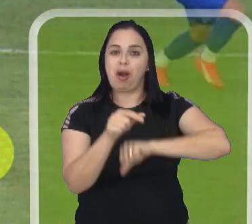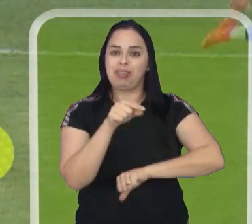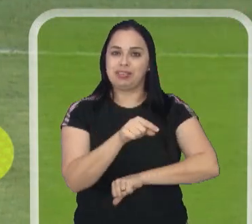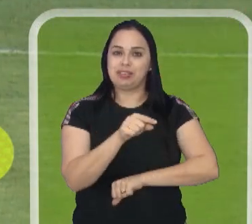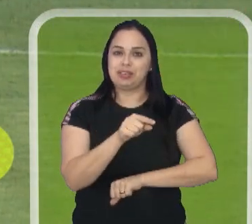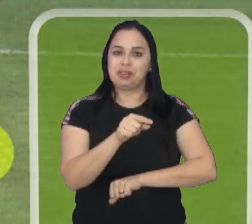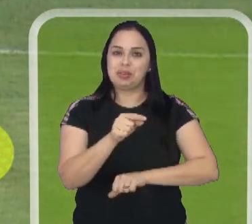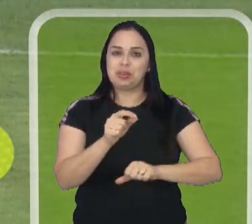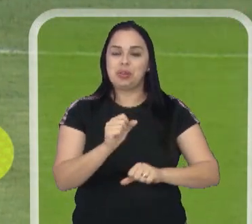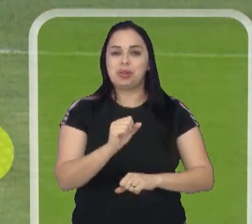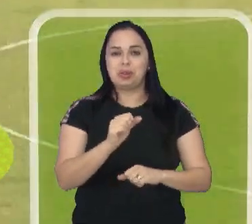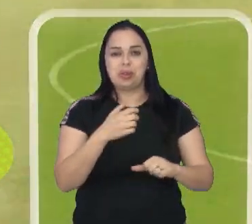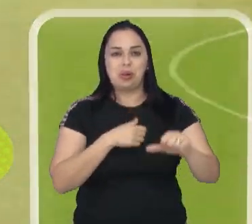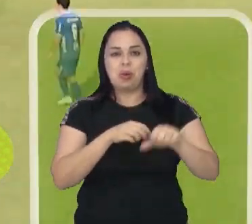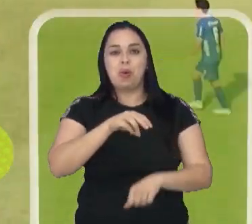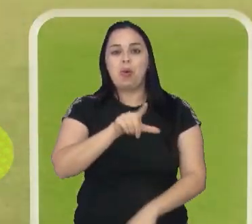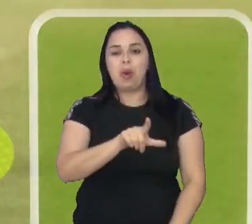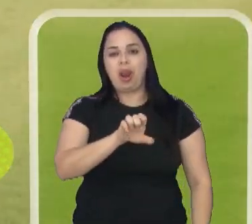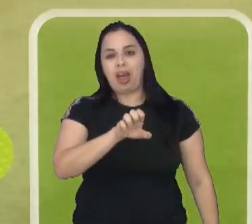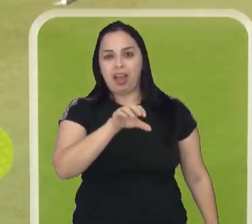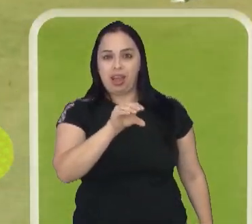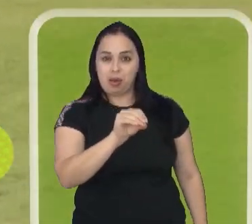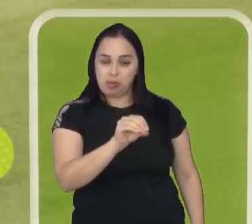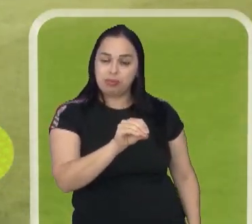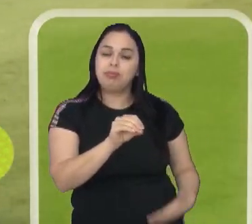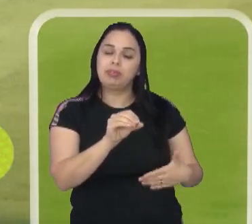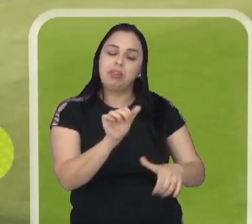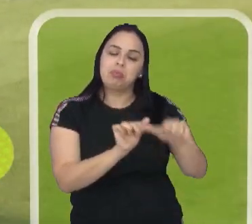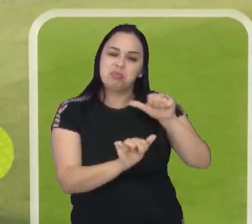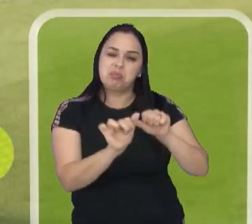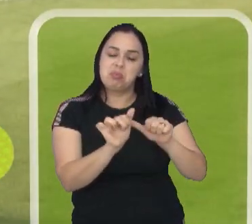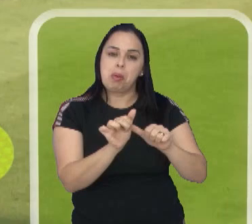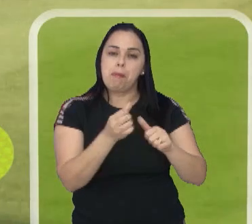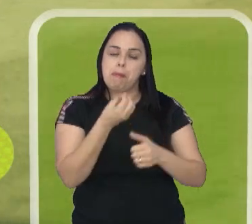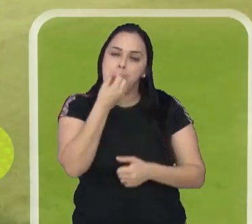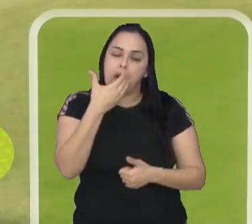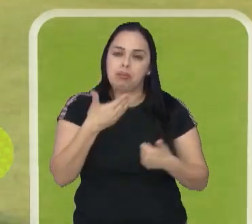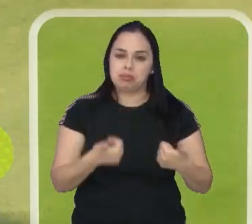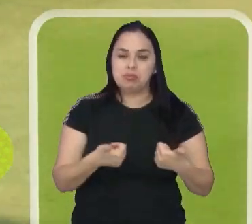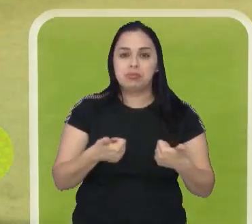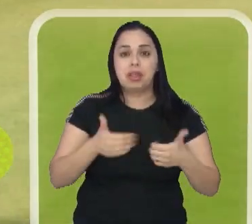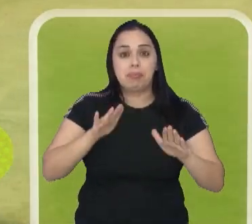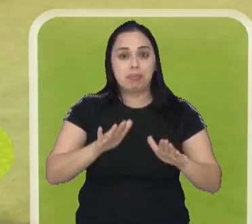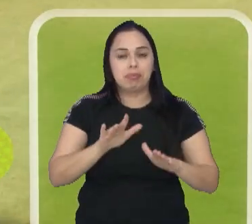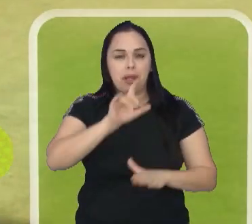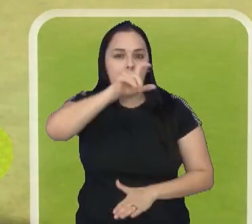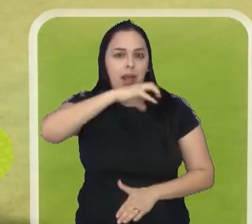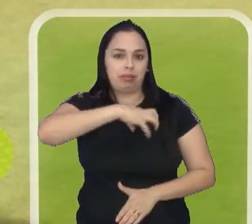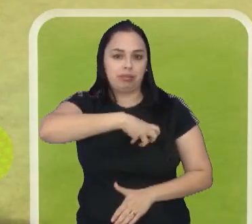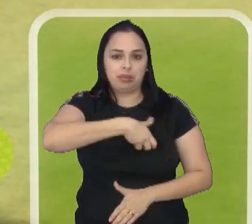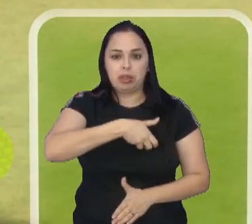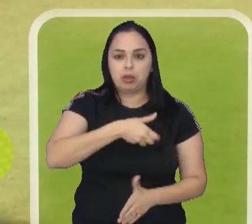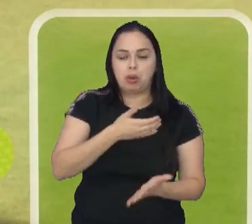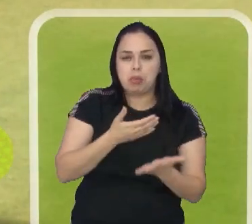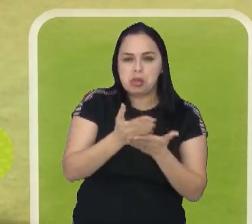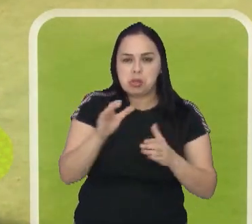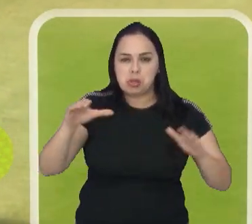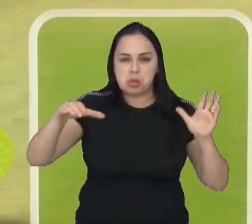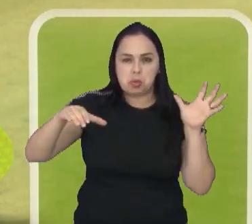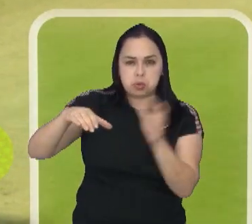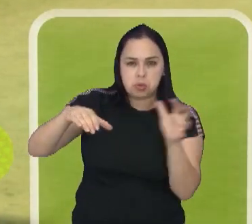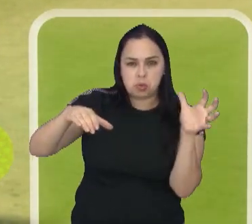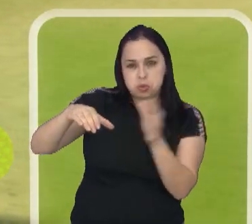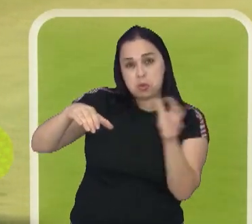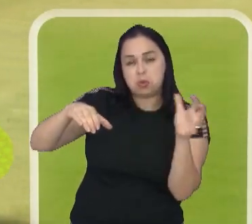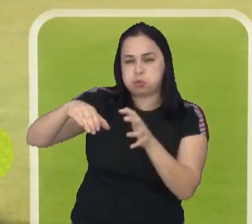e colocou Léo Machado. E a mudança pareceu ter surtido efeito, já que a Águia do Vale começou a pressionar mais os donos